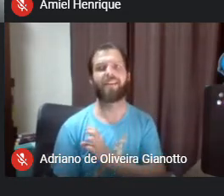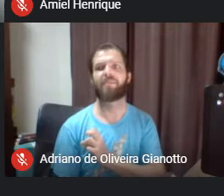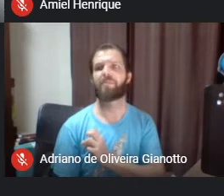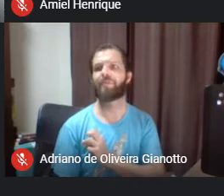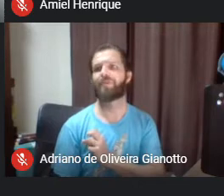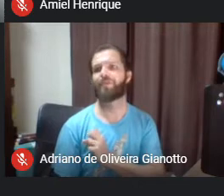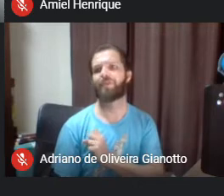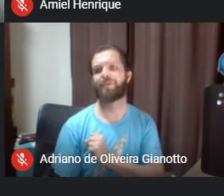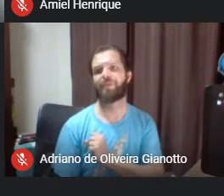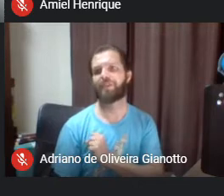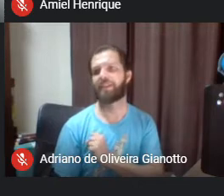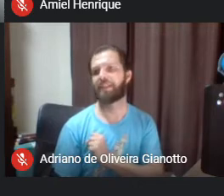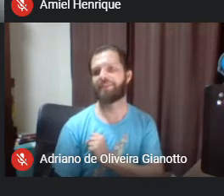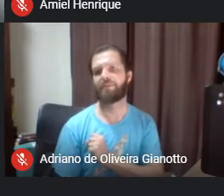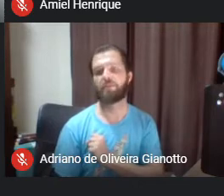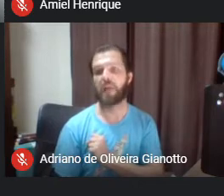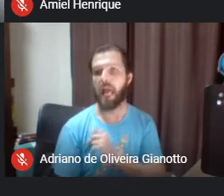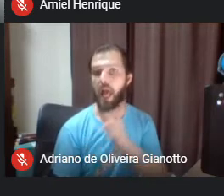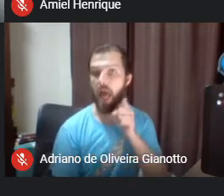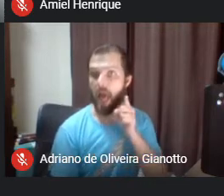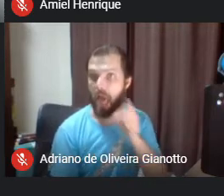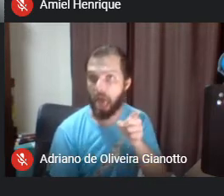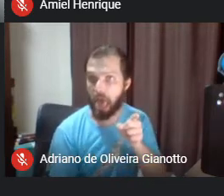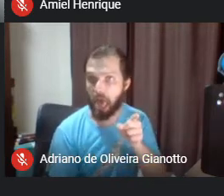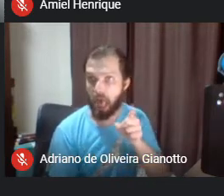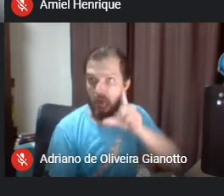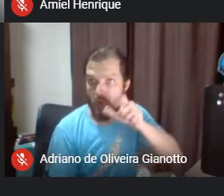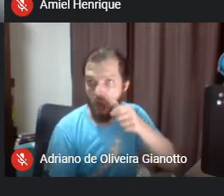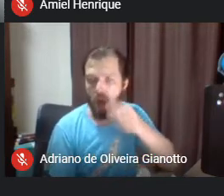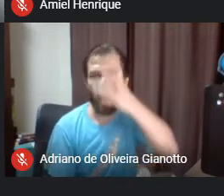que legal, eu adorei elas.